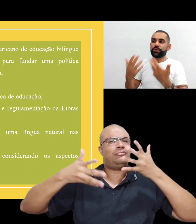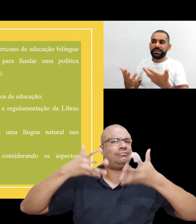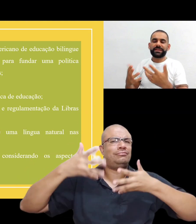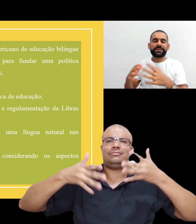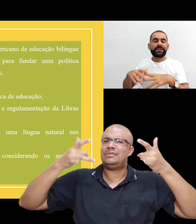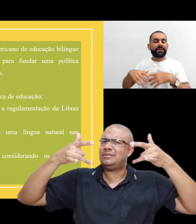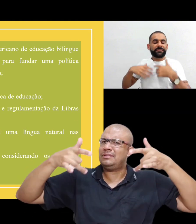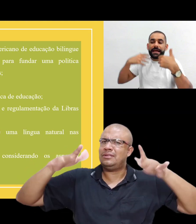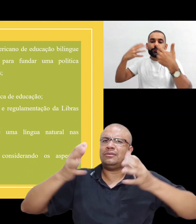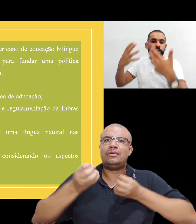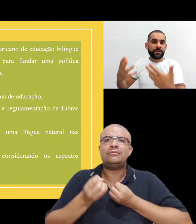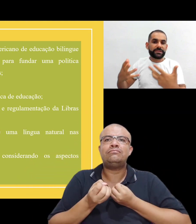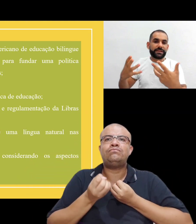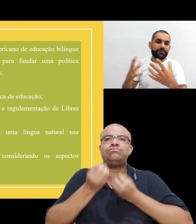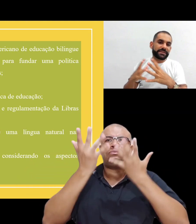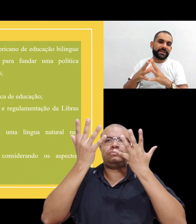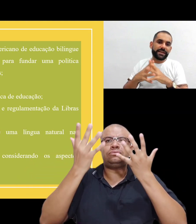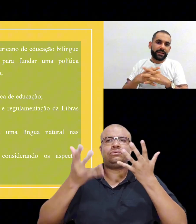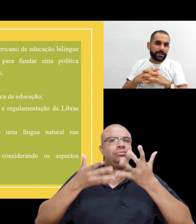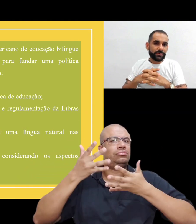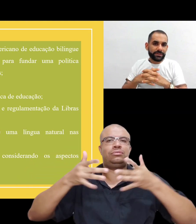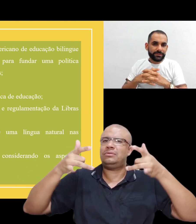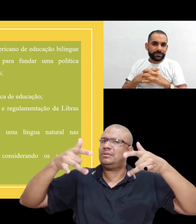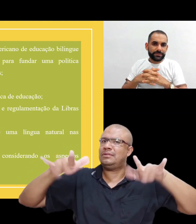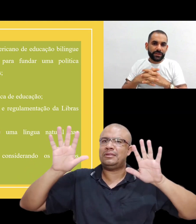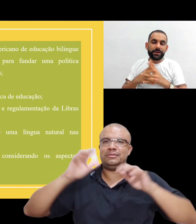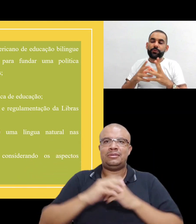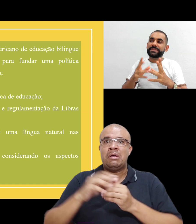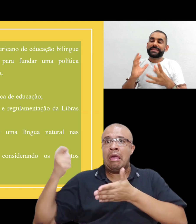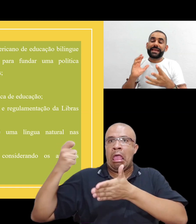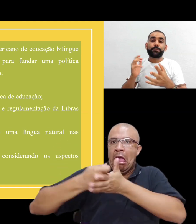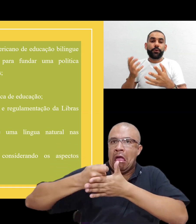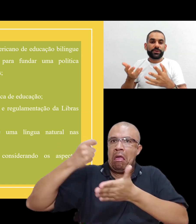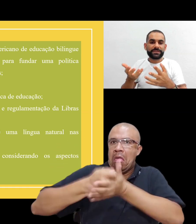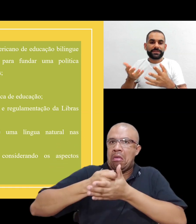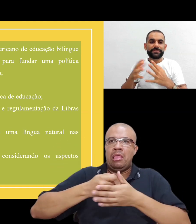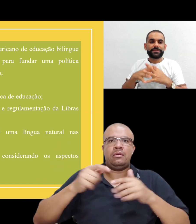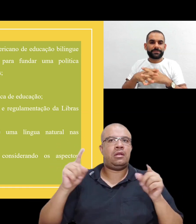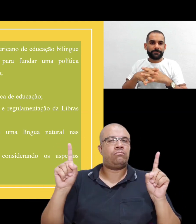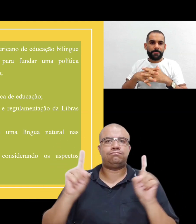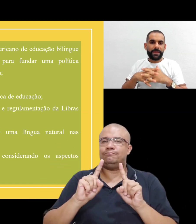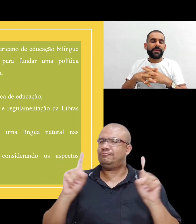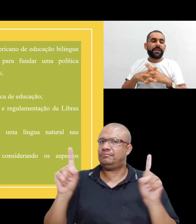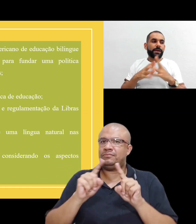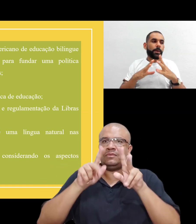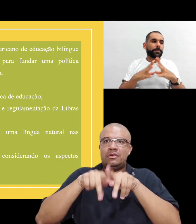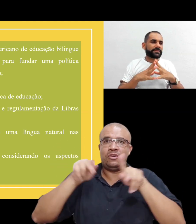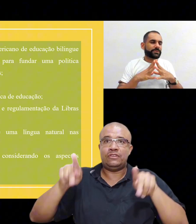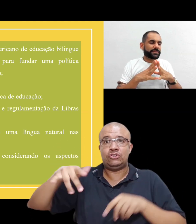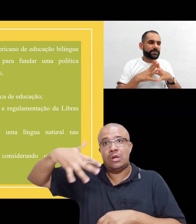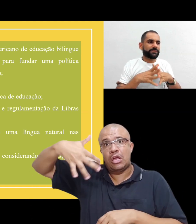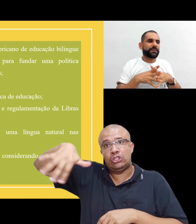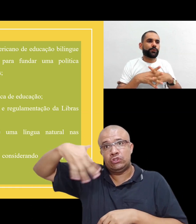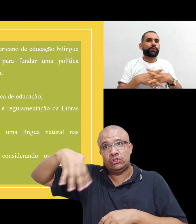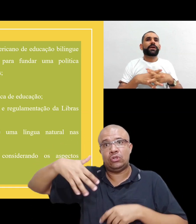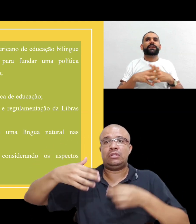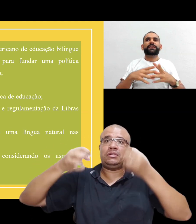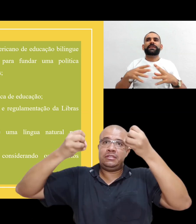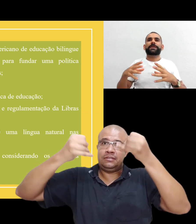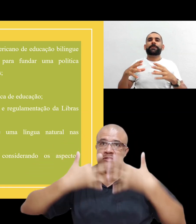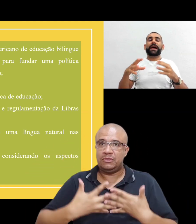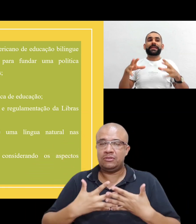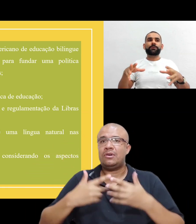se comunica naturalmente através daquela língua, não é uma coisa que é imposta, né? E a professora Sônia